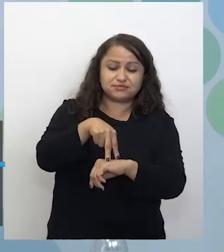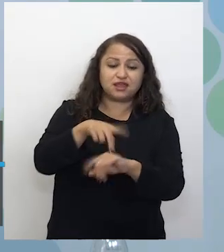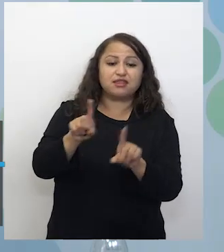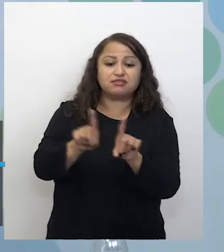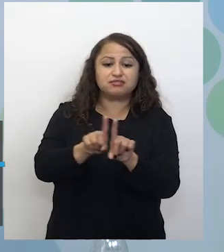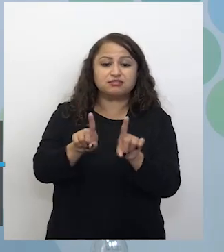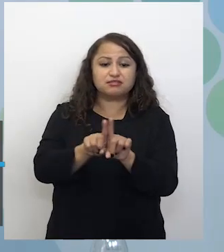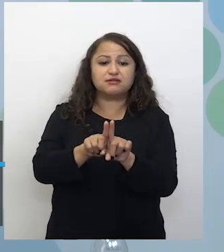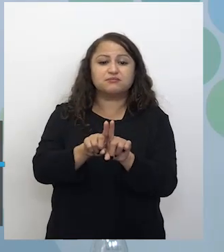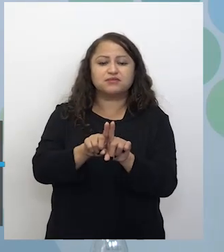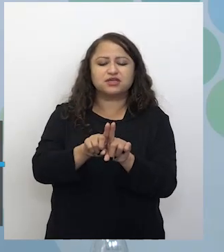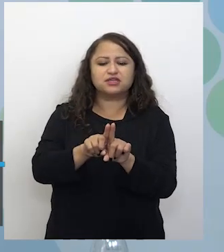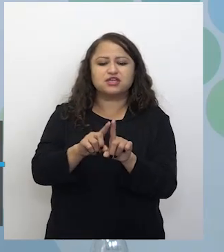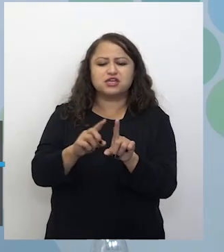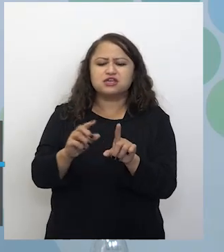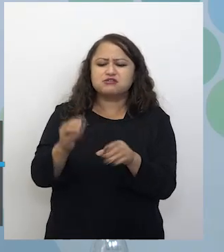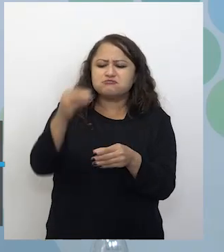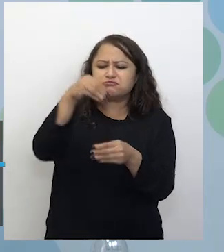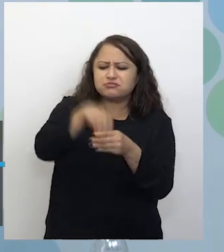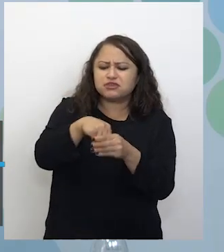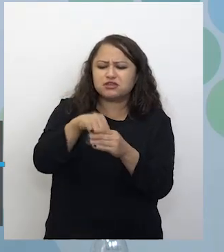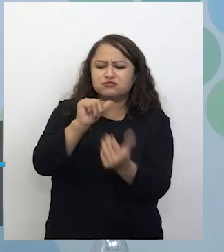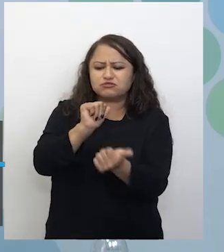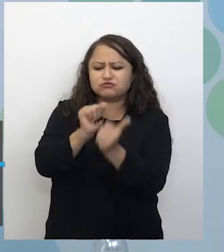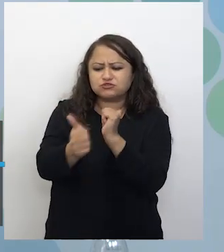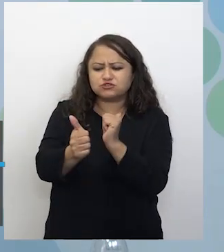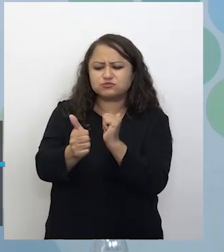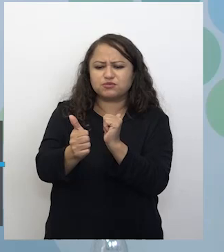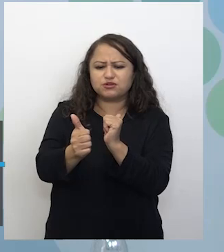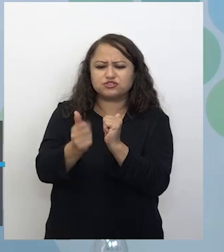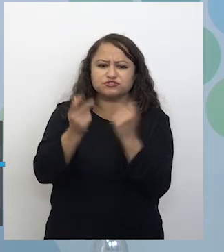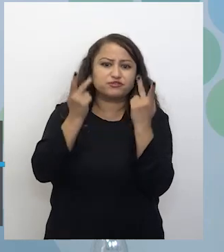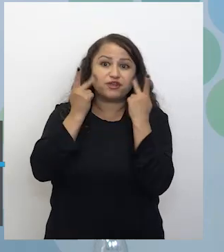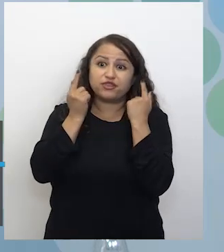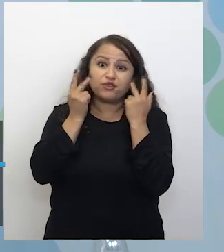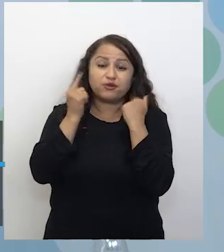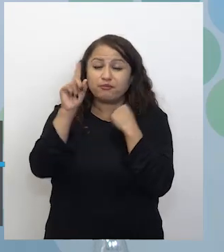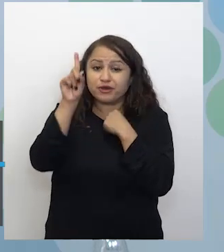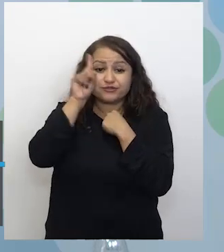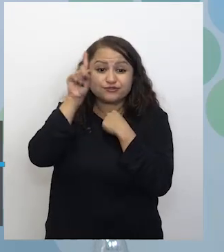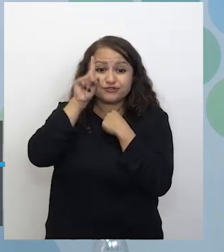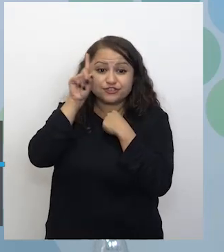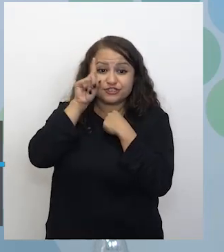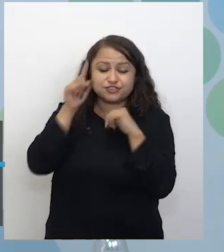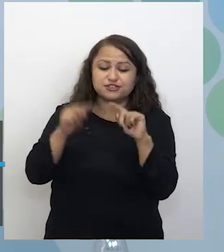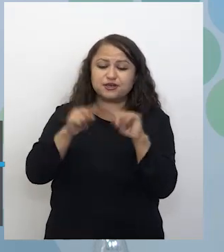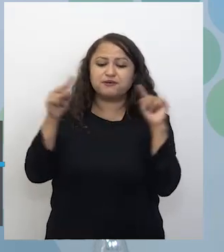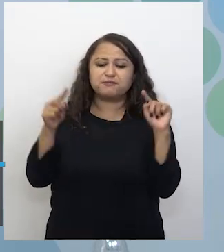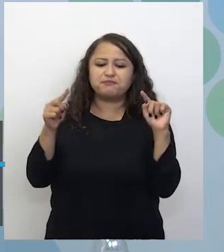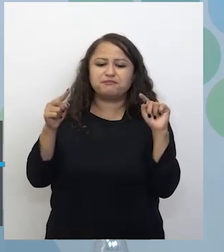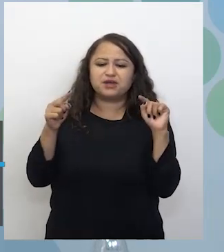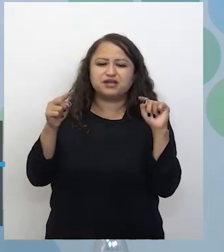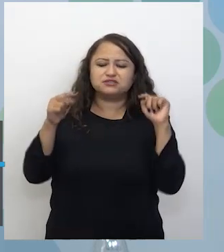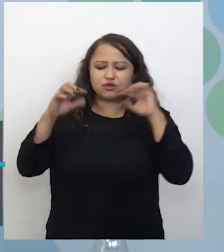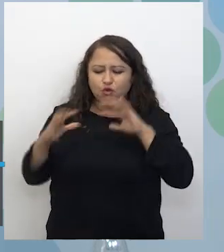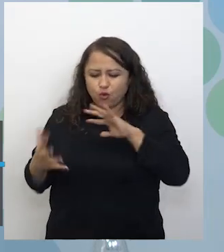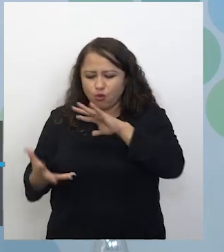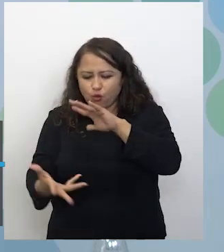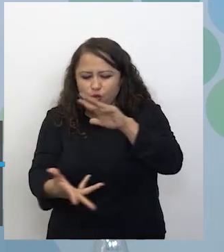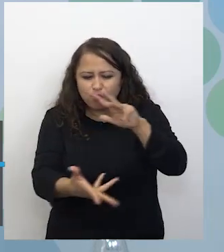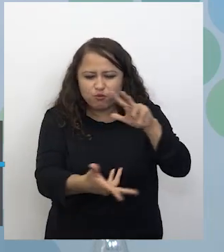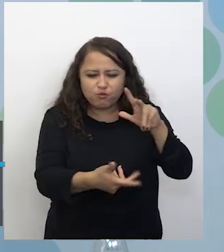dentro de um esporte, né? Que não está dentro do nosso cotidiano, mas conseguiu aí alcançar o mundo com a representação da